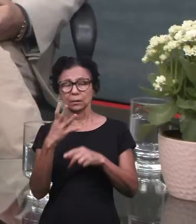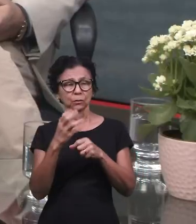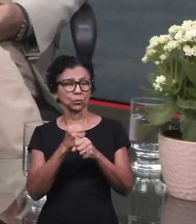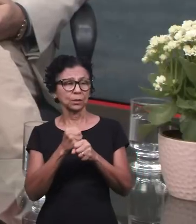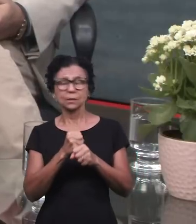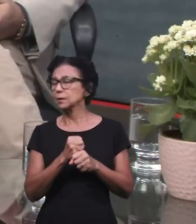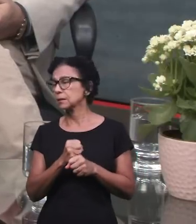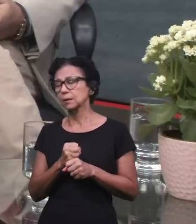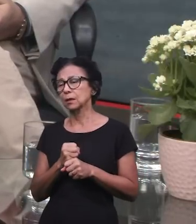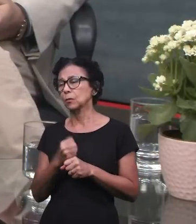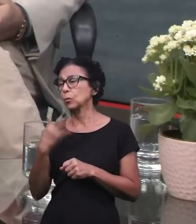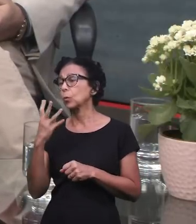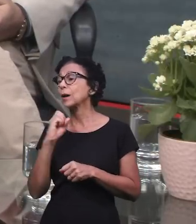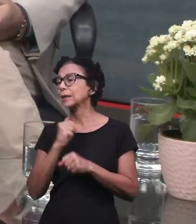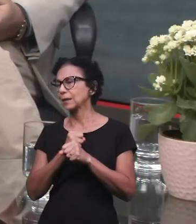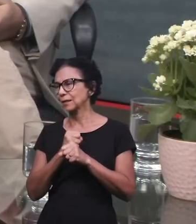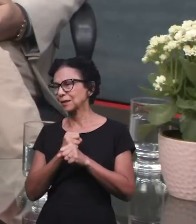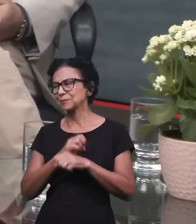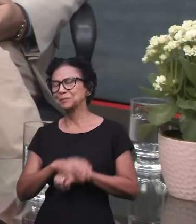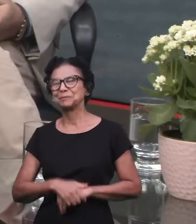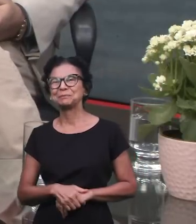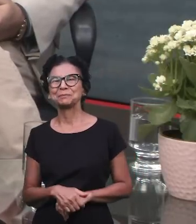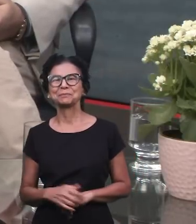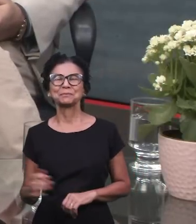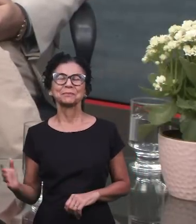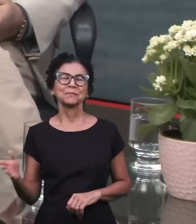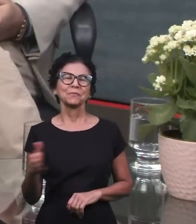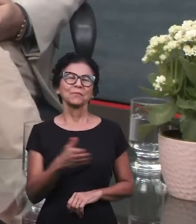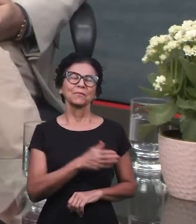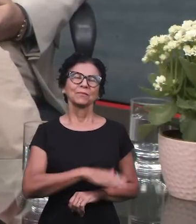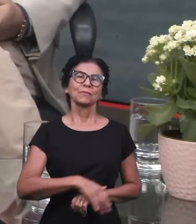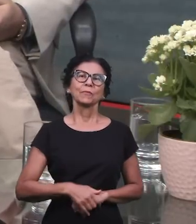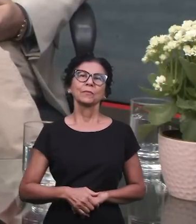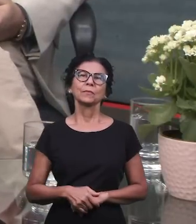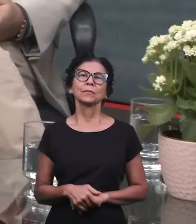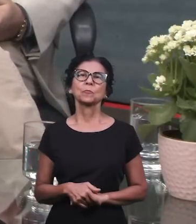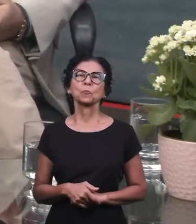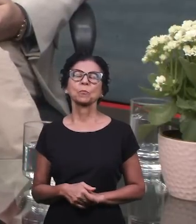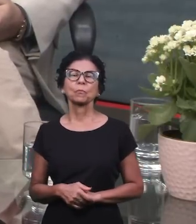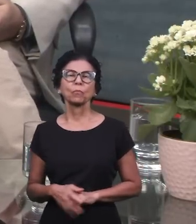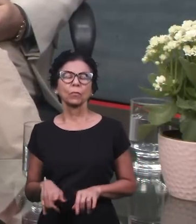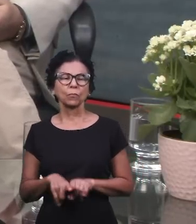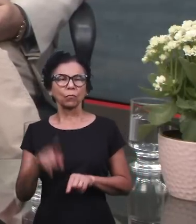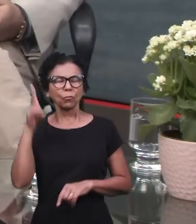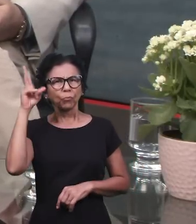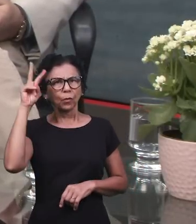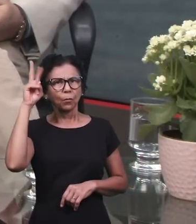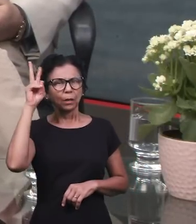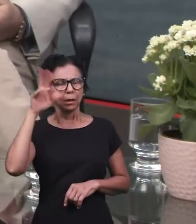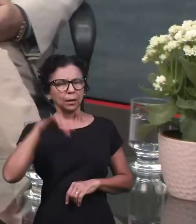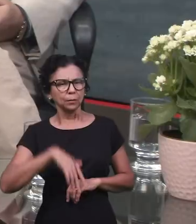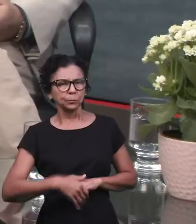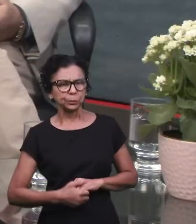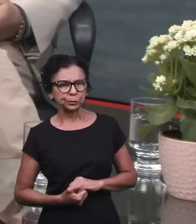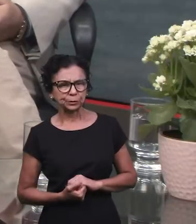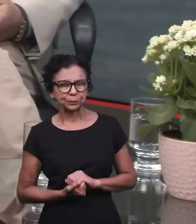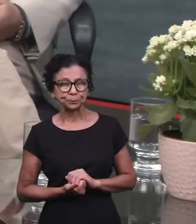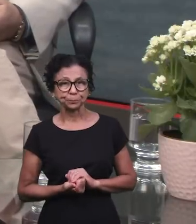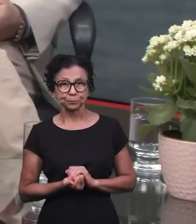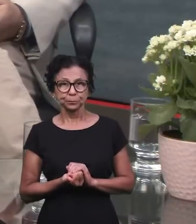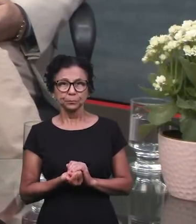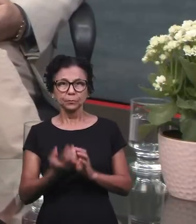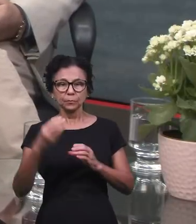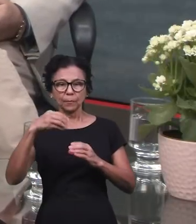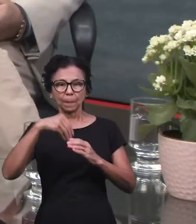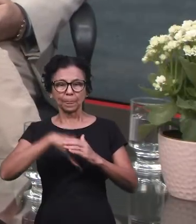lembro de um pastor nosso que diante de uma situação adversa, haviam 2 grupos dentro da igreja